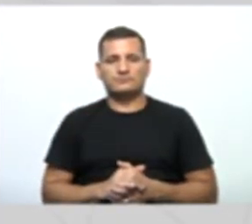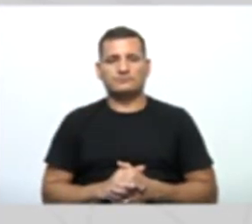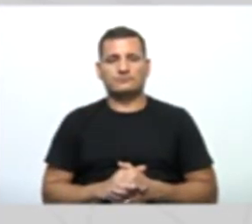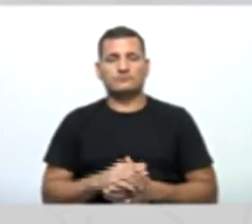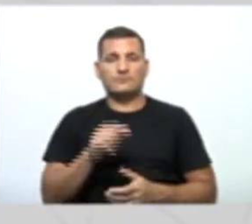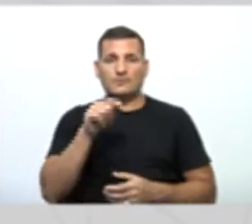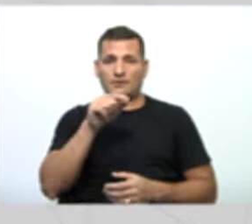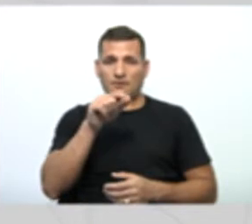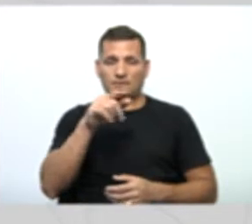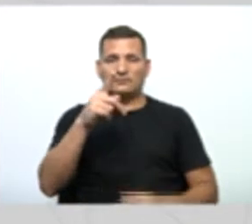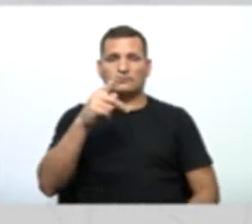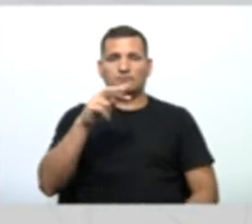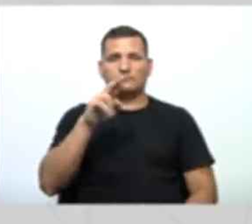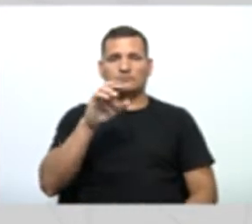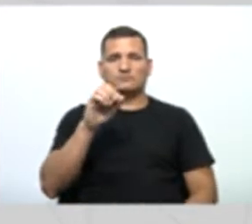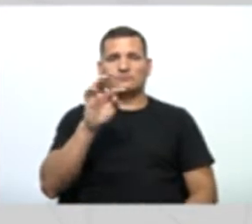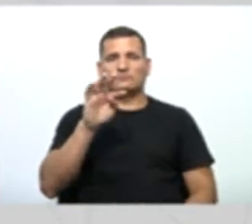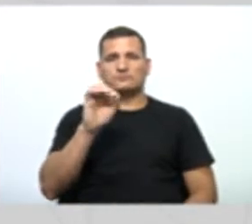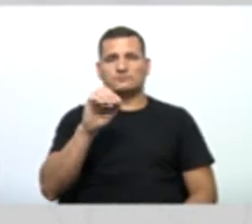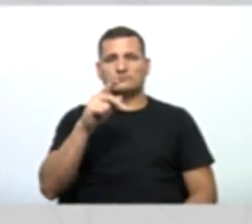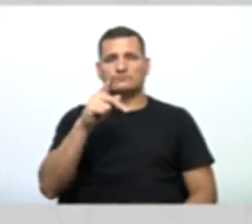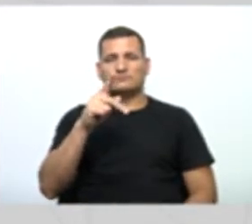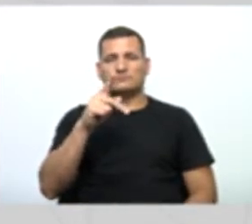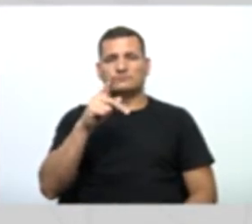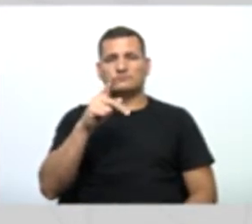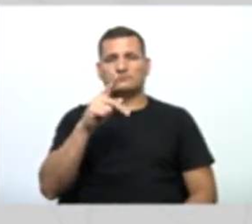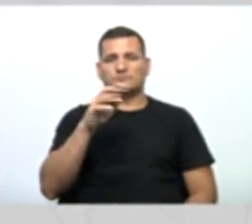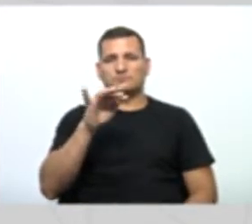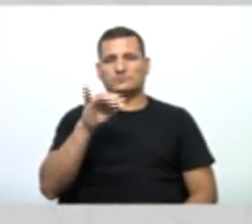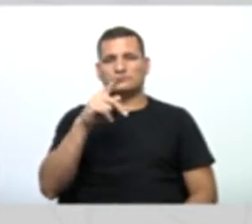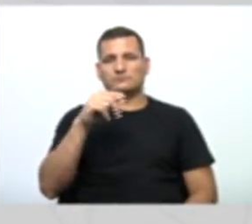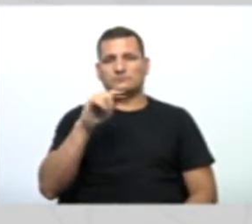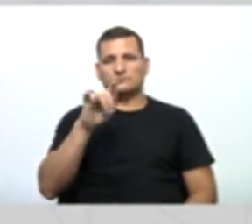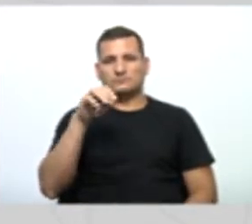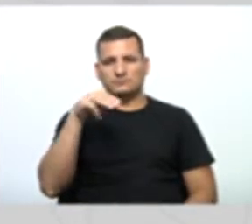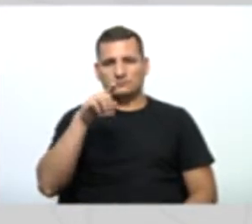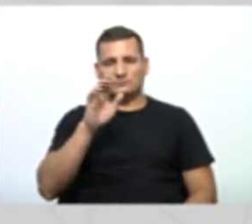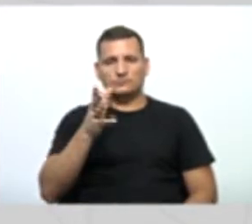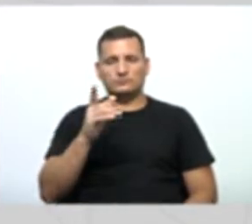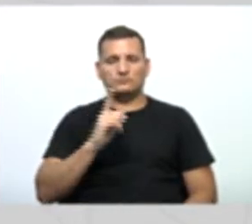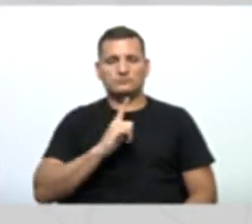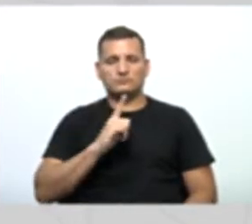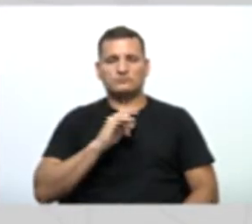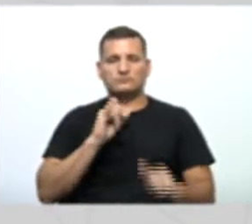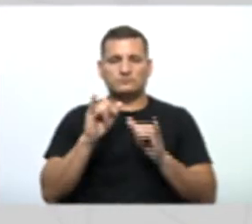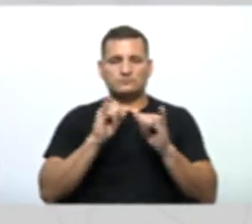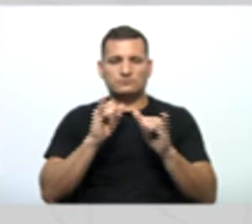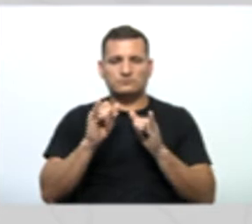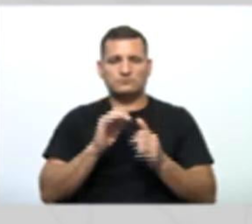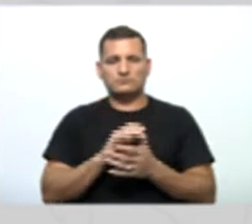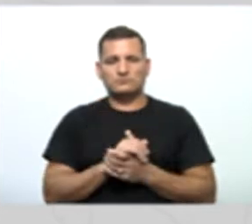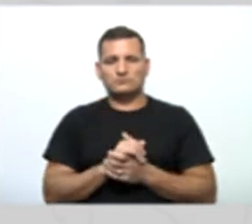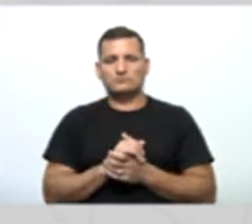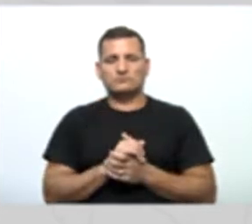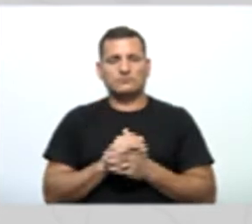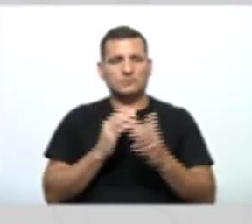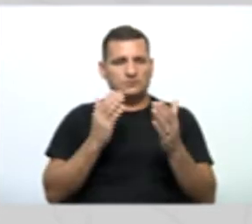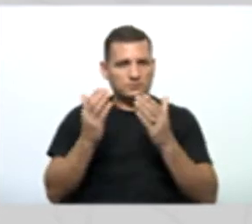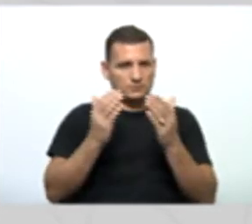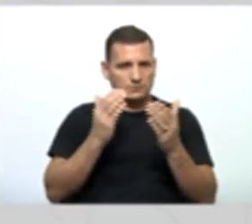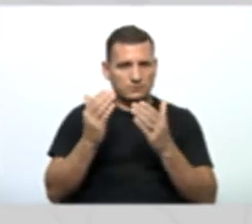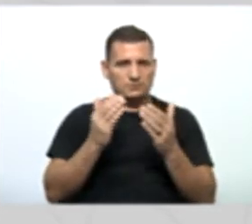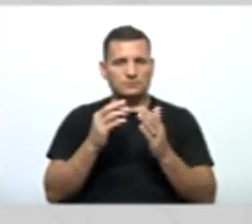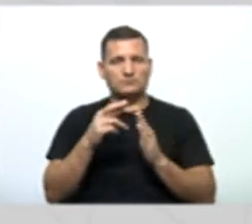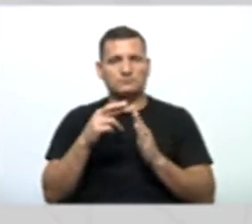Essa prototipagem aqui, você já tem, né? Você já tem essas informações. Então, foi levantar e analisar os